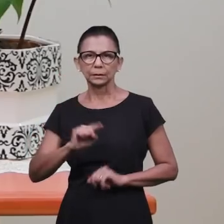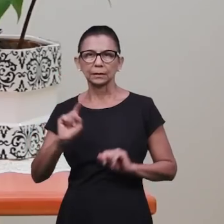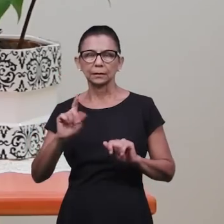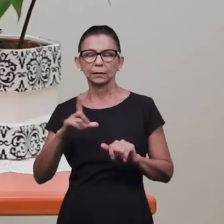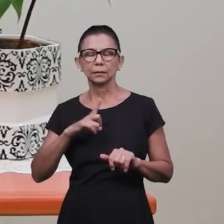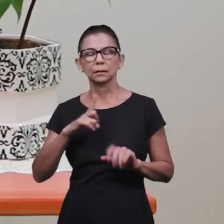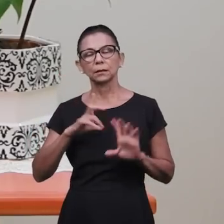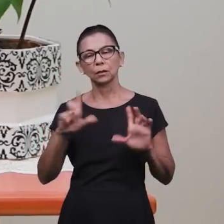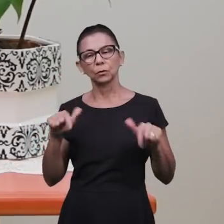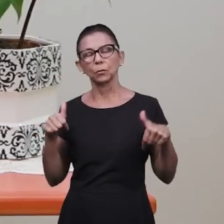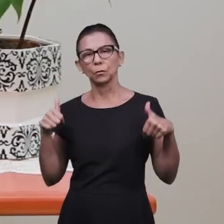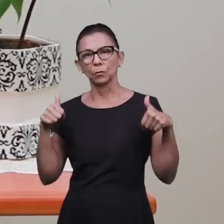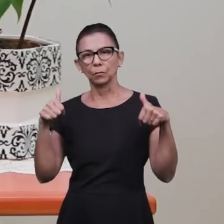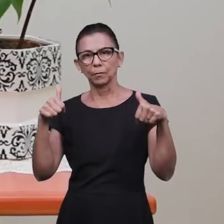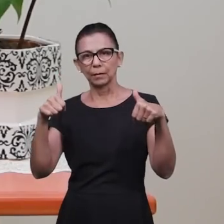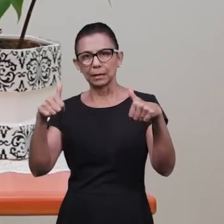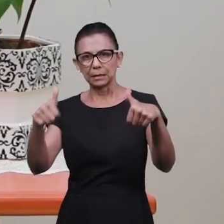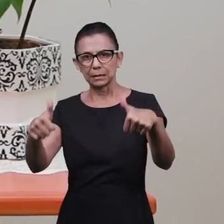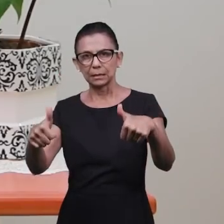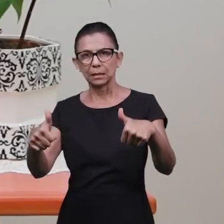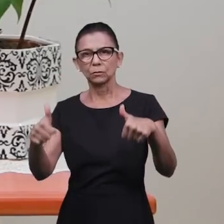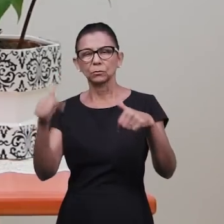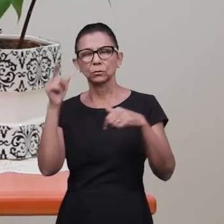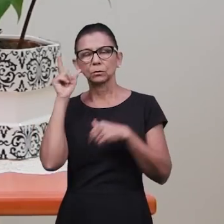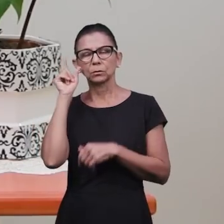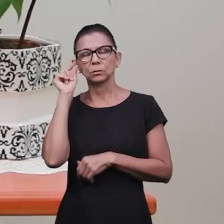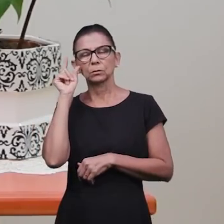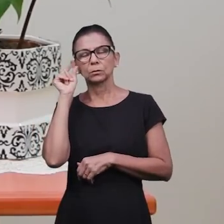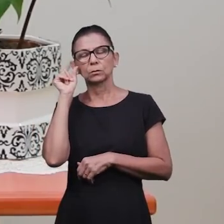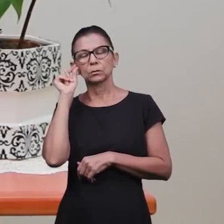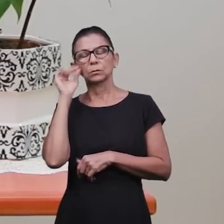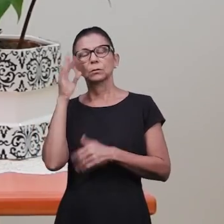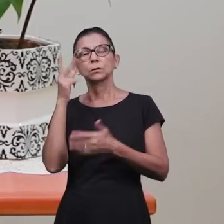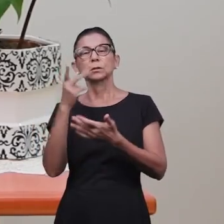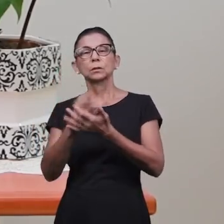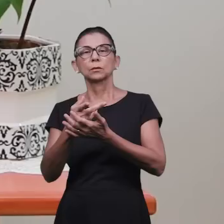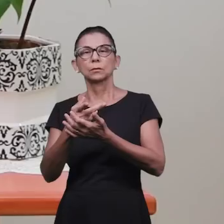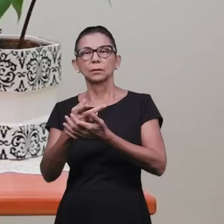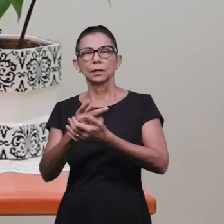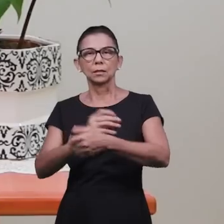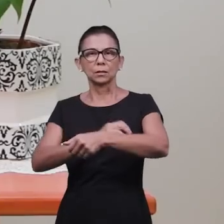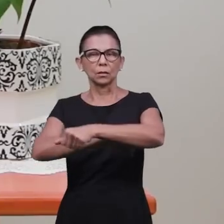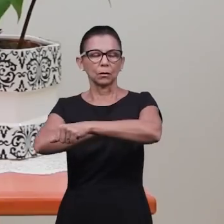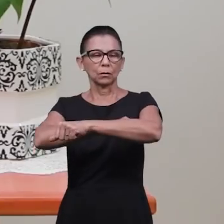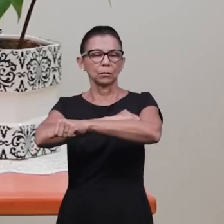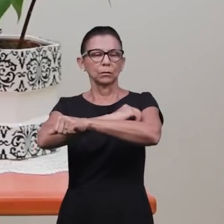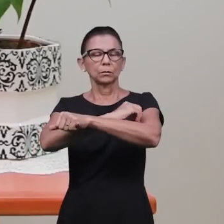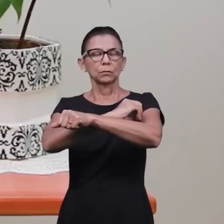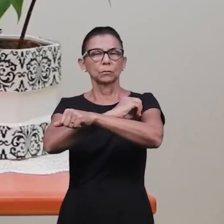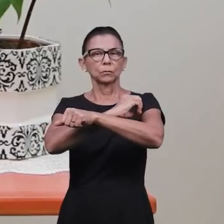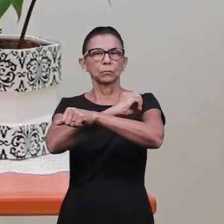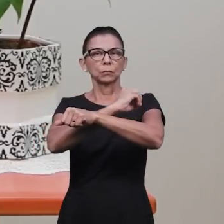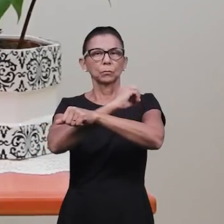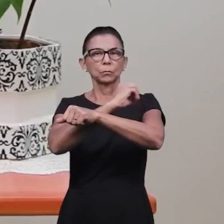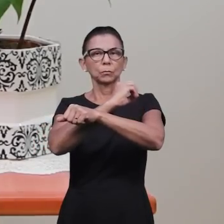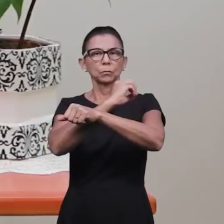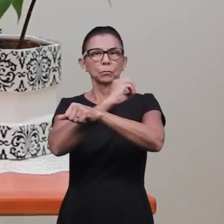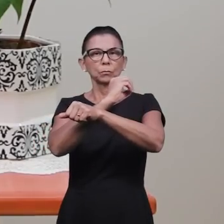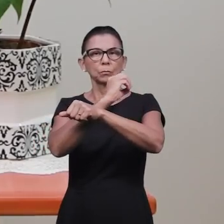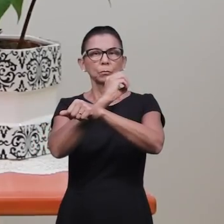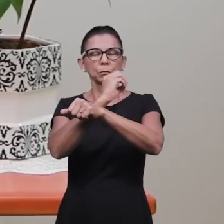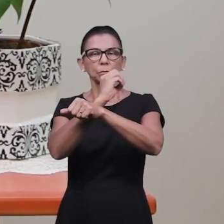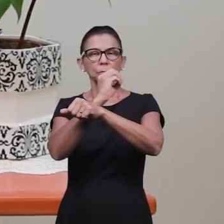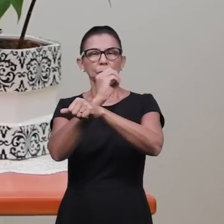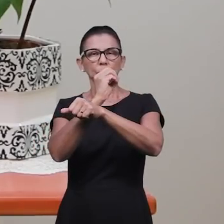biológico. Então, quando a tarde cai, o que que acontece? Os